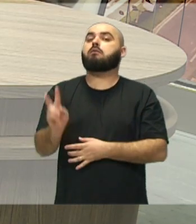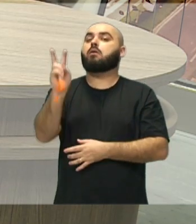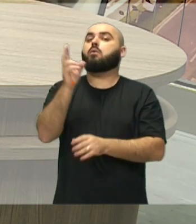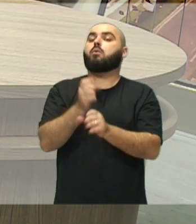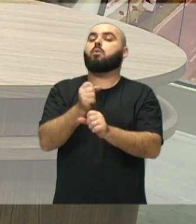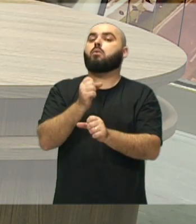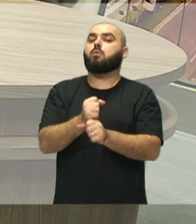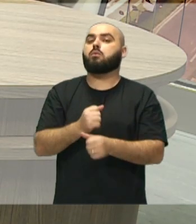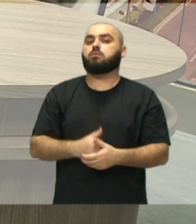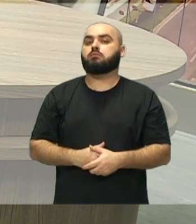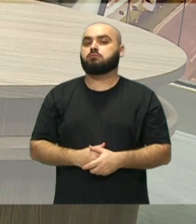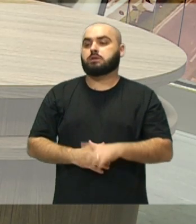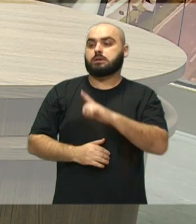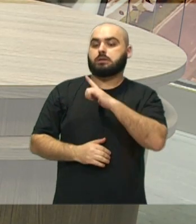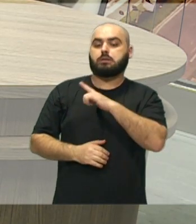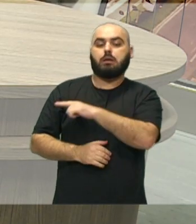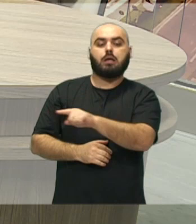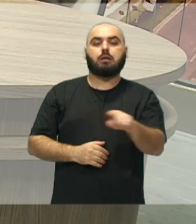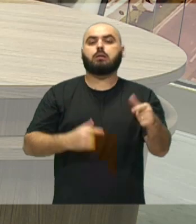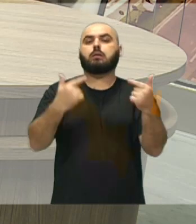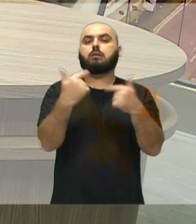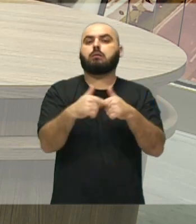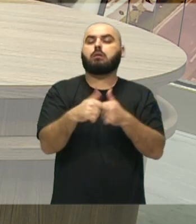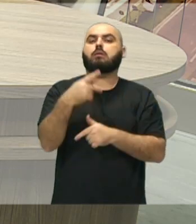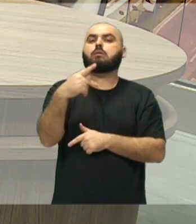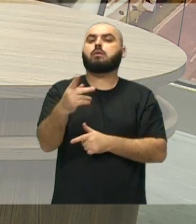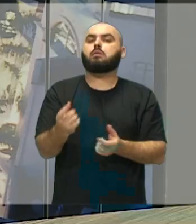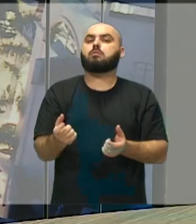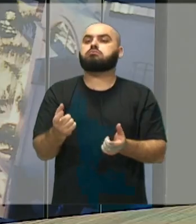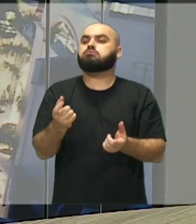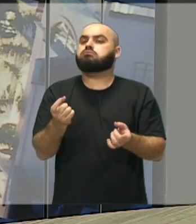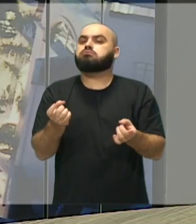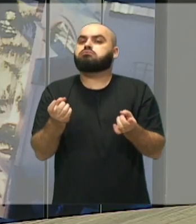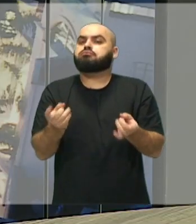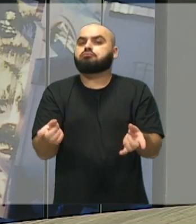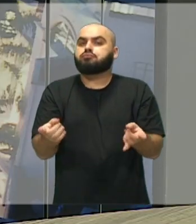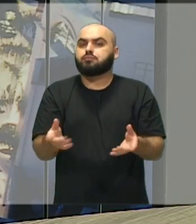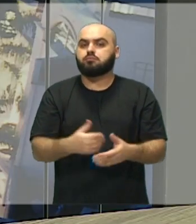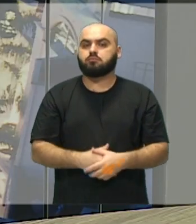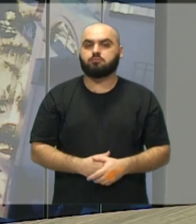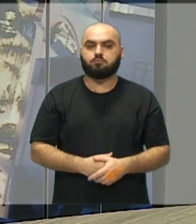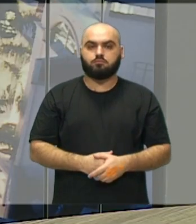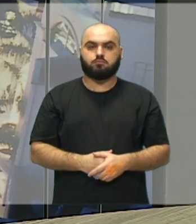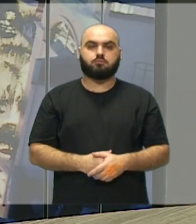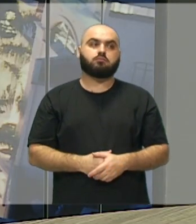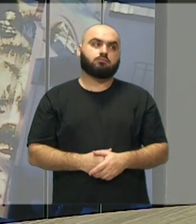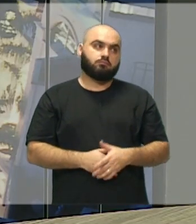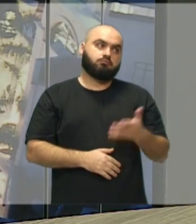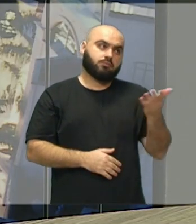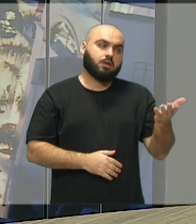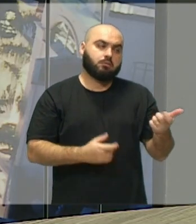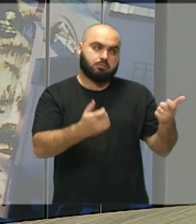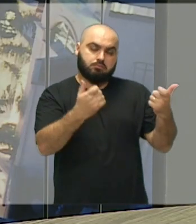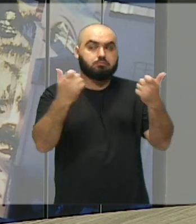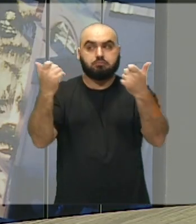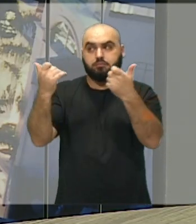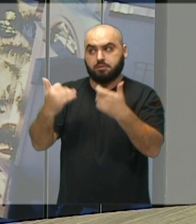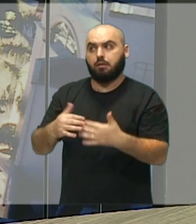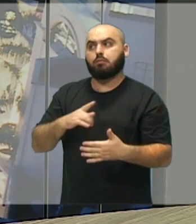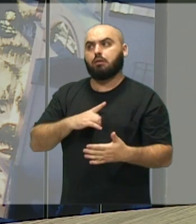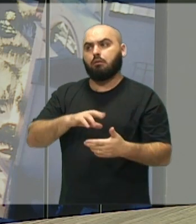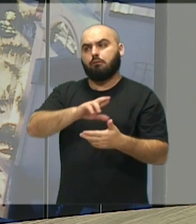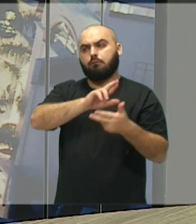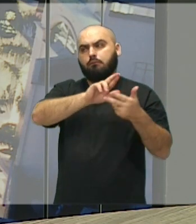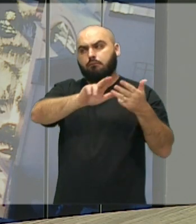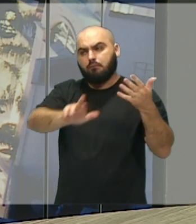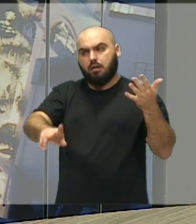do tanto que gera todo o trabalho de vocês? Qual o custo? Então, como eu te falei, assim, a gente tem muitos projetos, né?